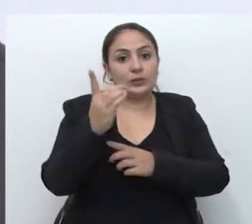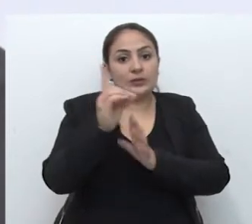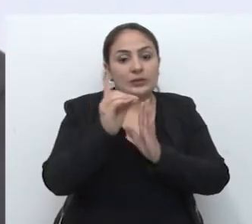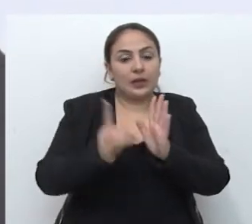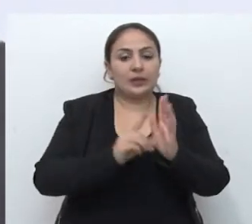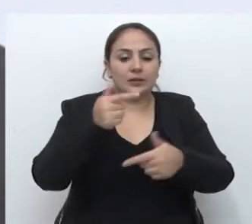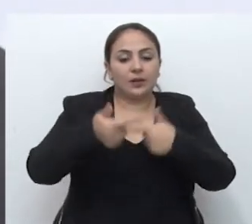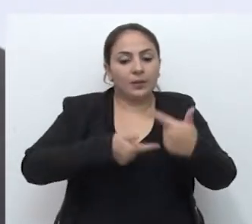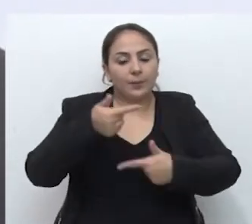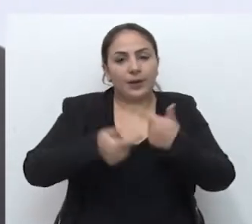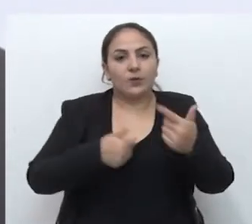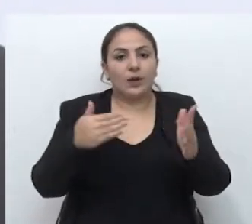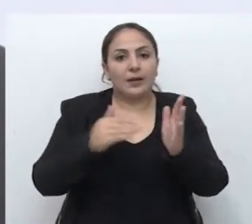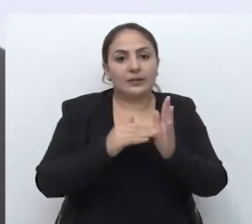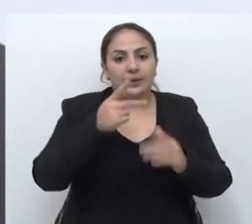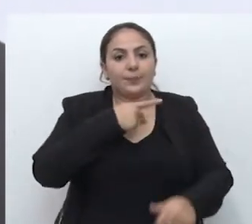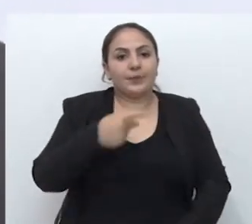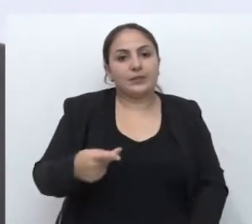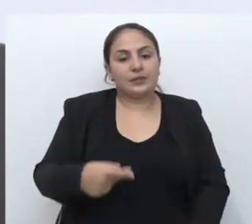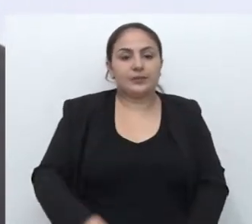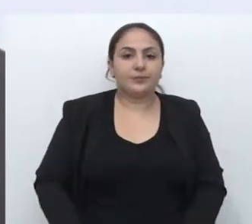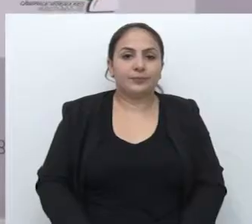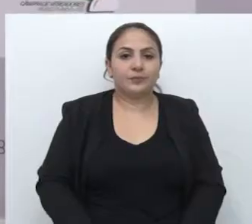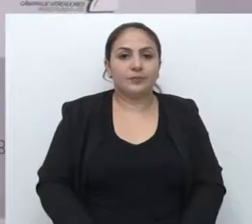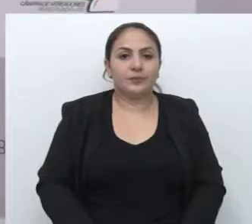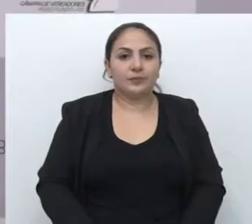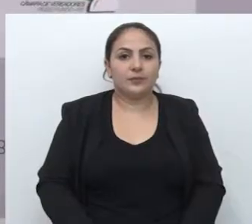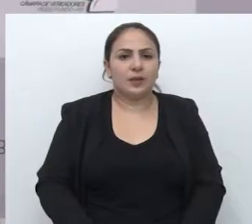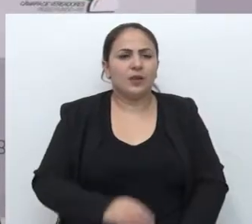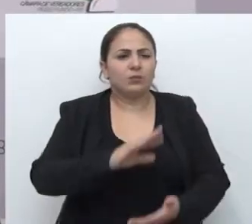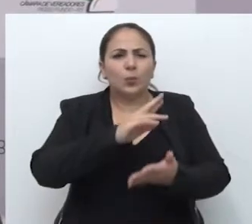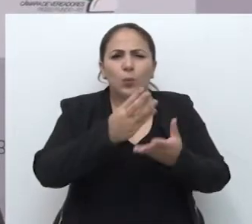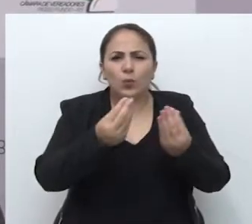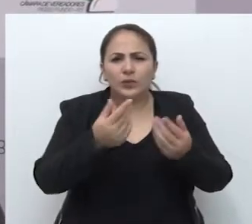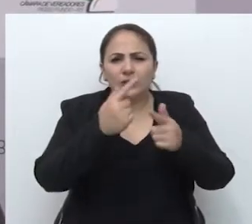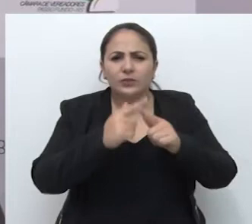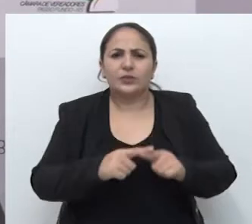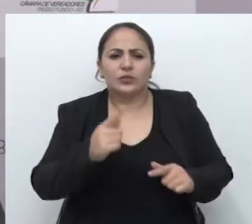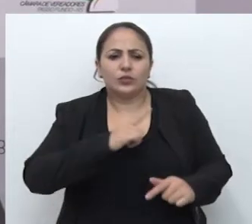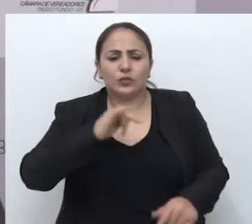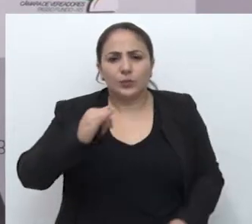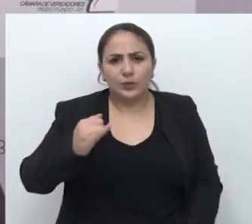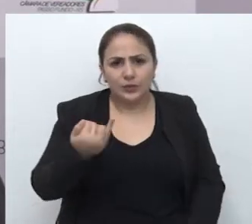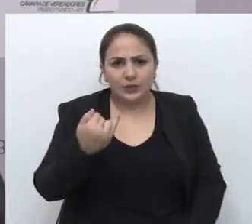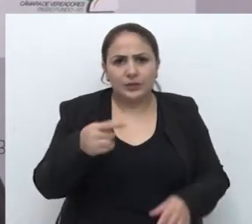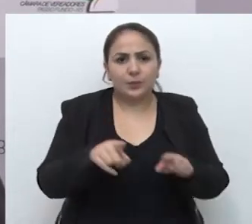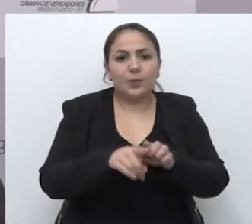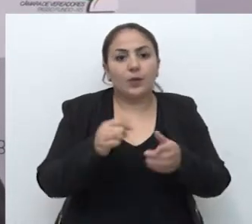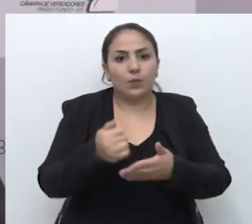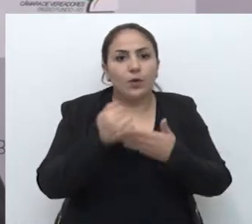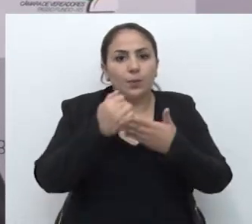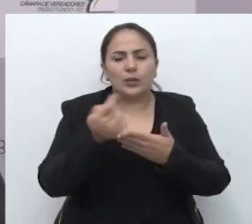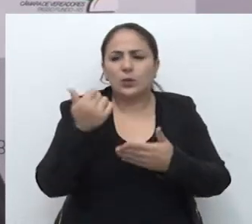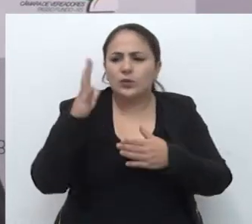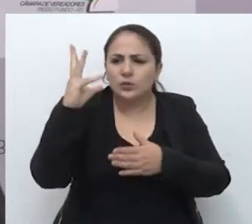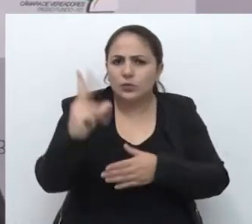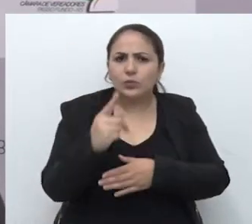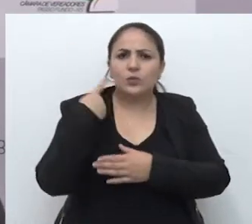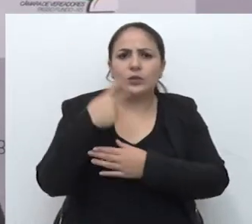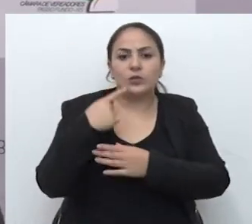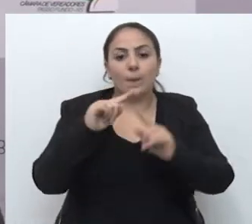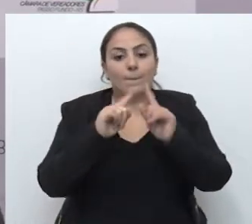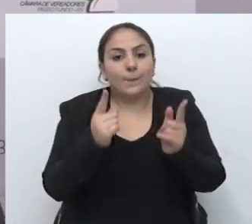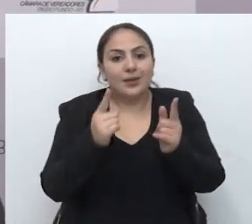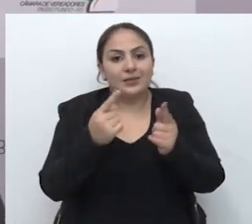2 décadas de trabalho até a presidência. Porque várias vezes tive a oportunidade de assumir, inclusive, com o apoio da maioria dos vereadores,